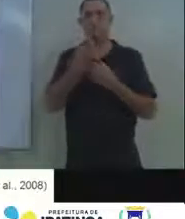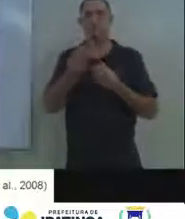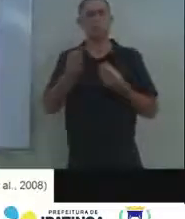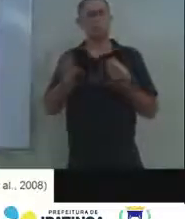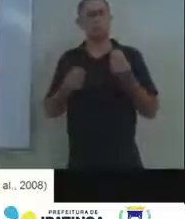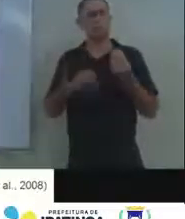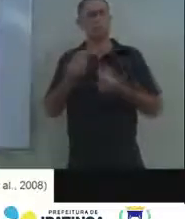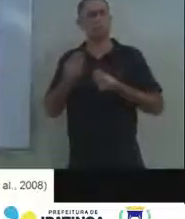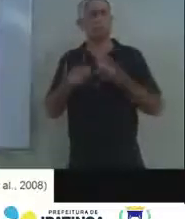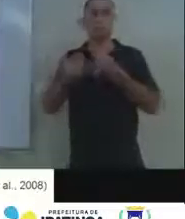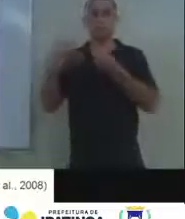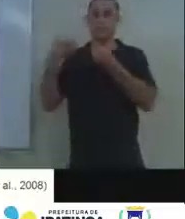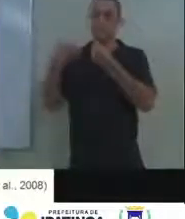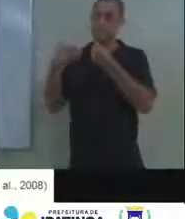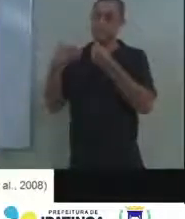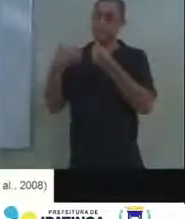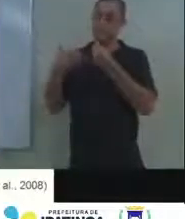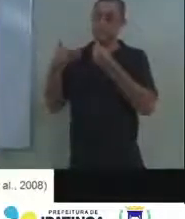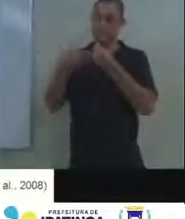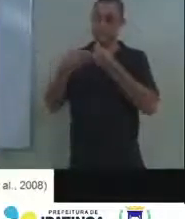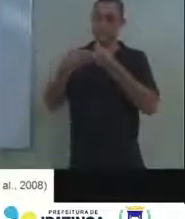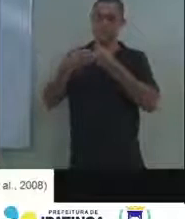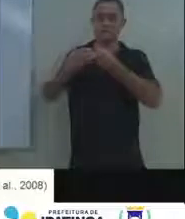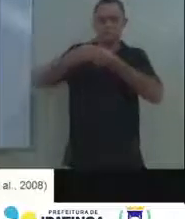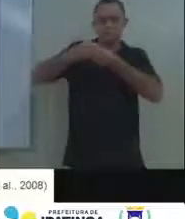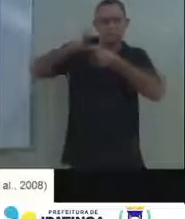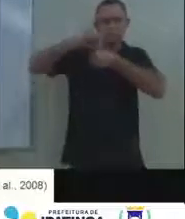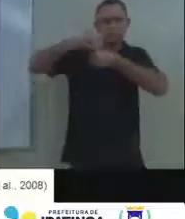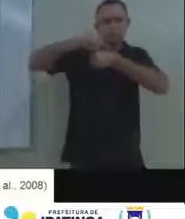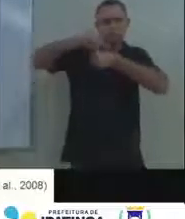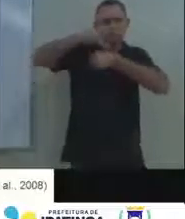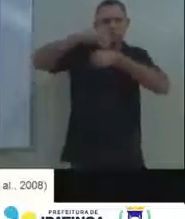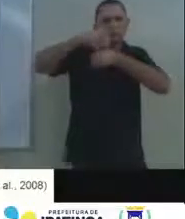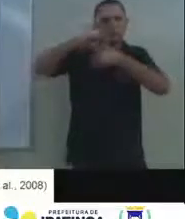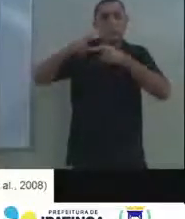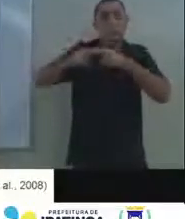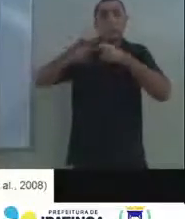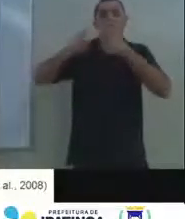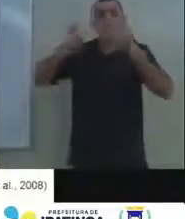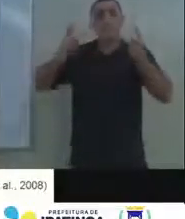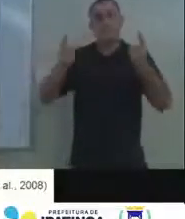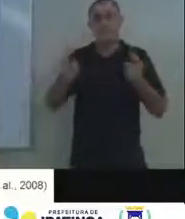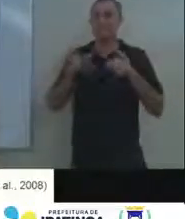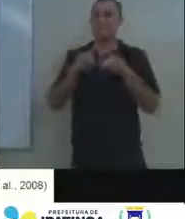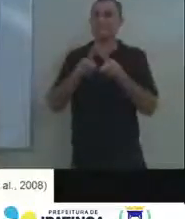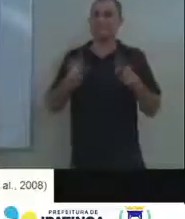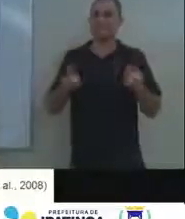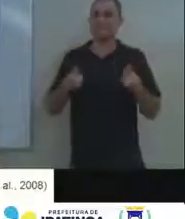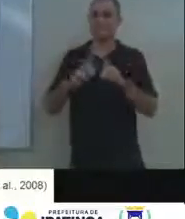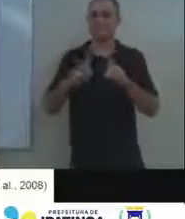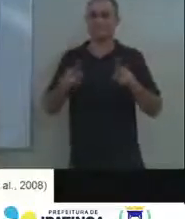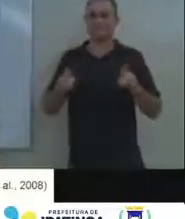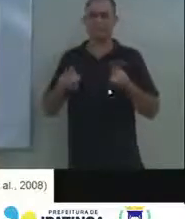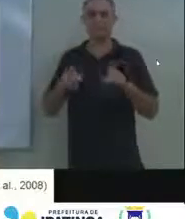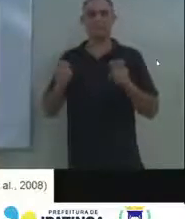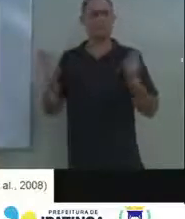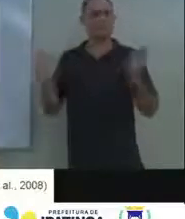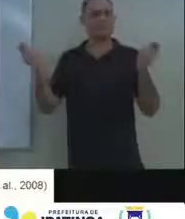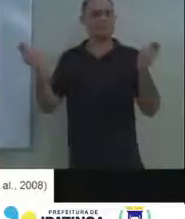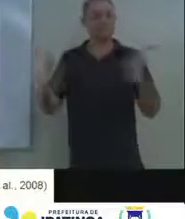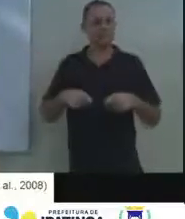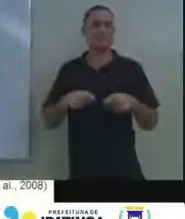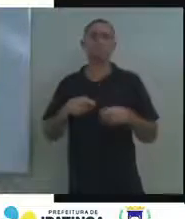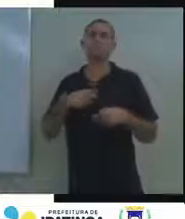são palestras e orientações, mas, professores, quem tem possibilidade de fazer